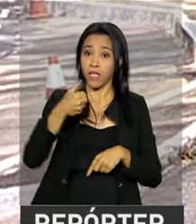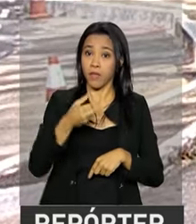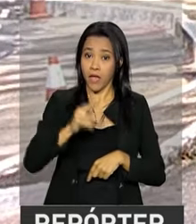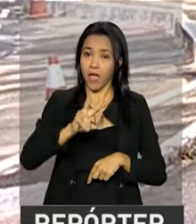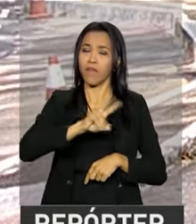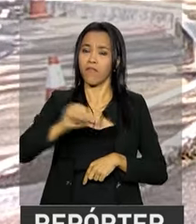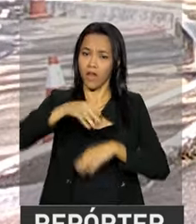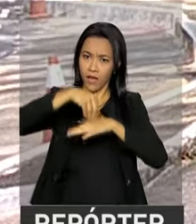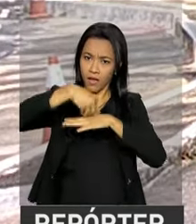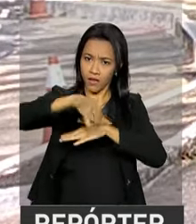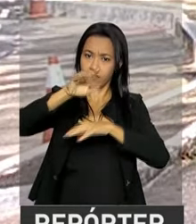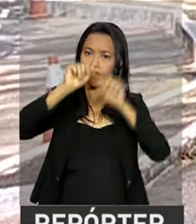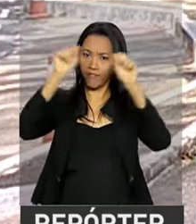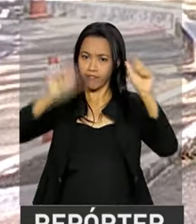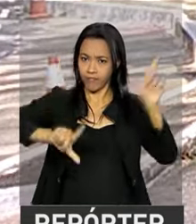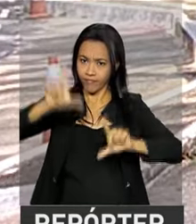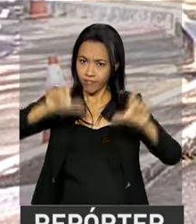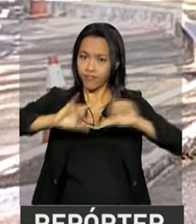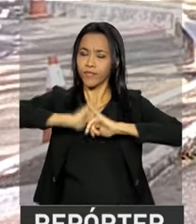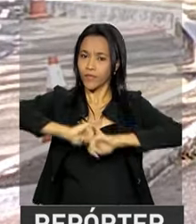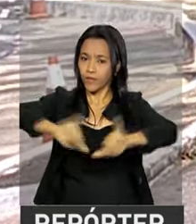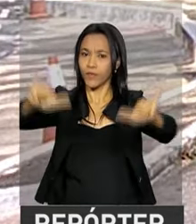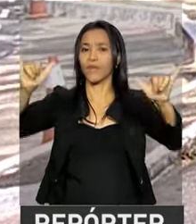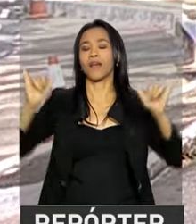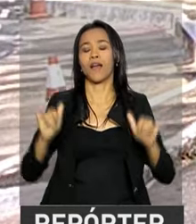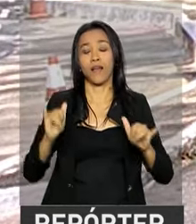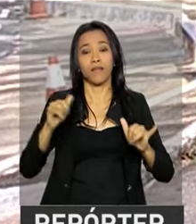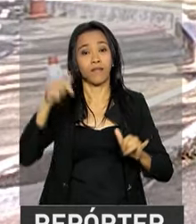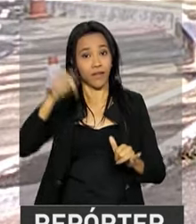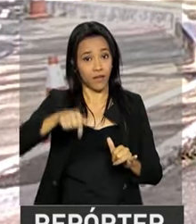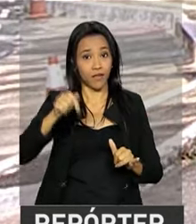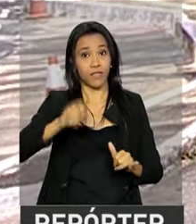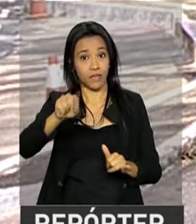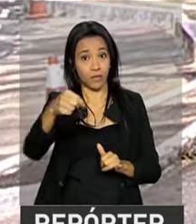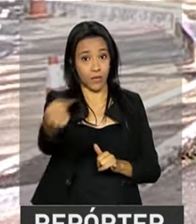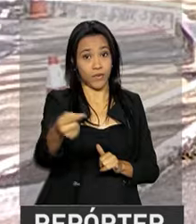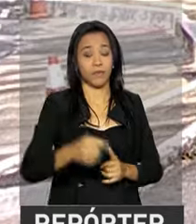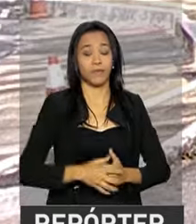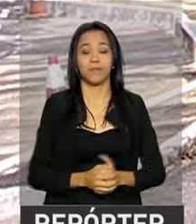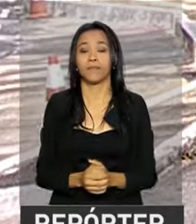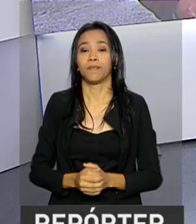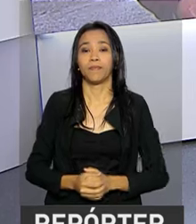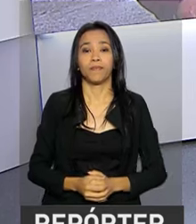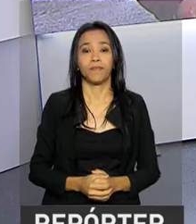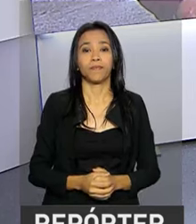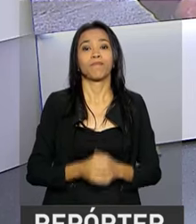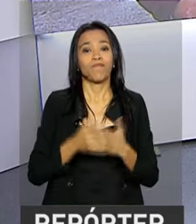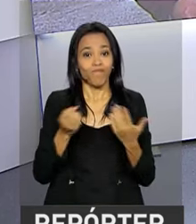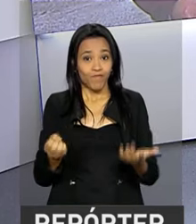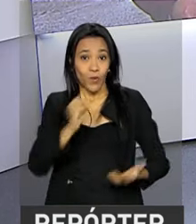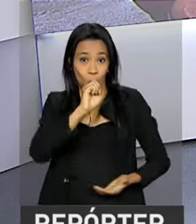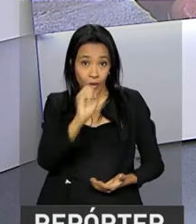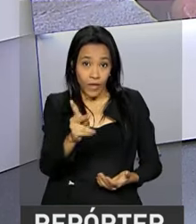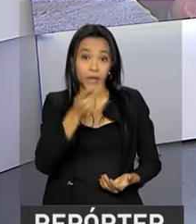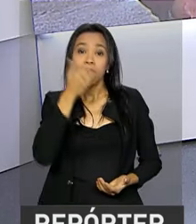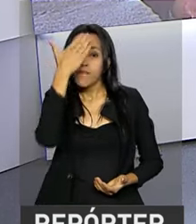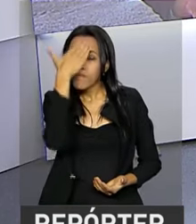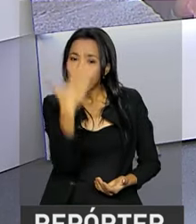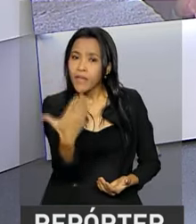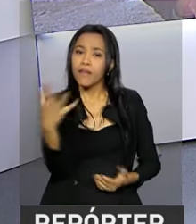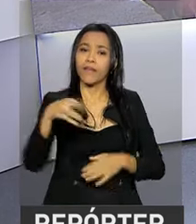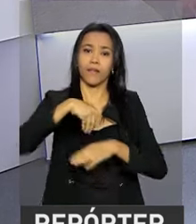transmitir o encontro aqui no Ministério do meio ambiente ao vivo logo mais Leandro tá bom Gabriela Obrigado pelas suas